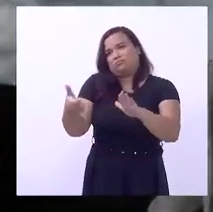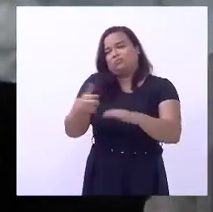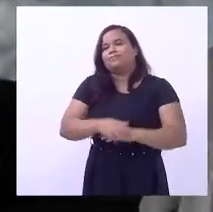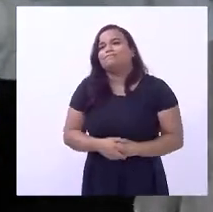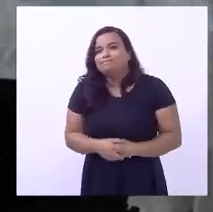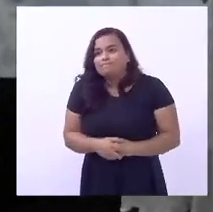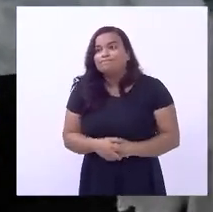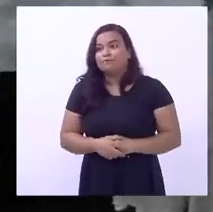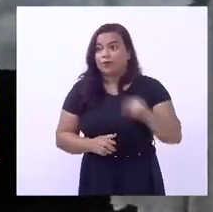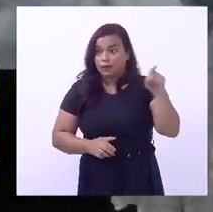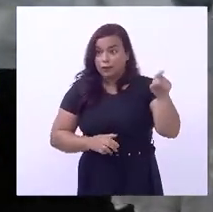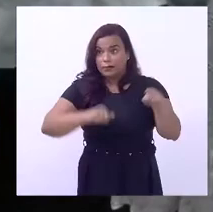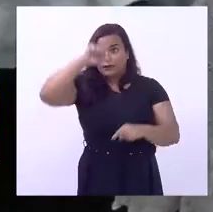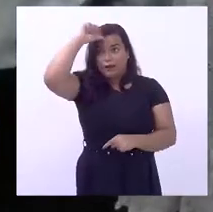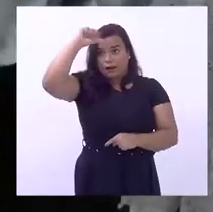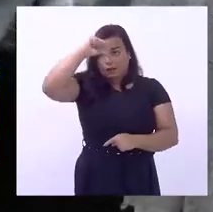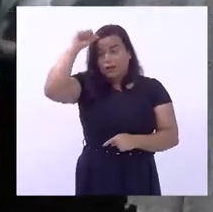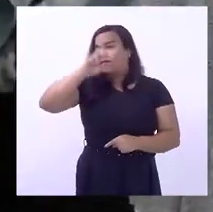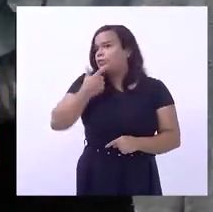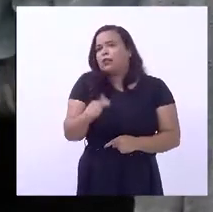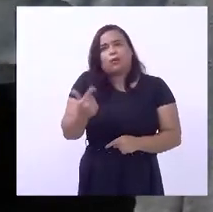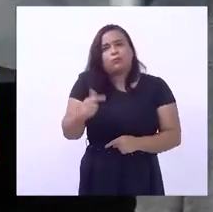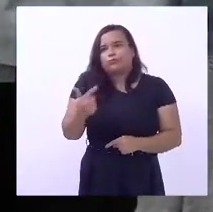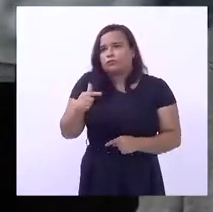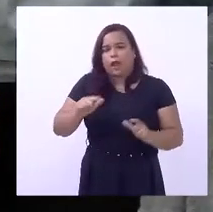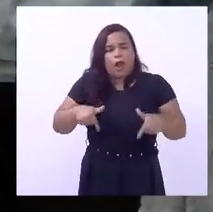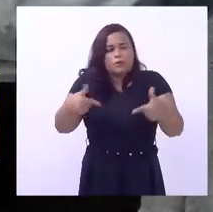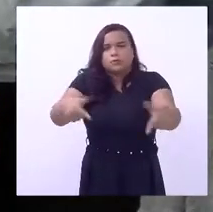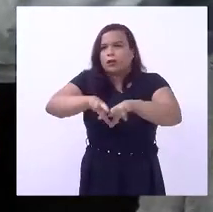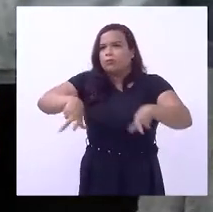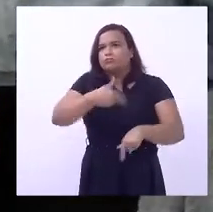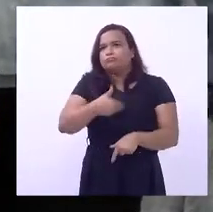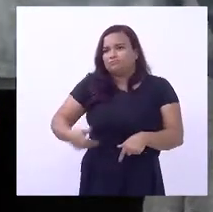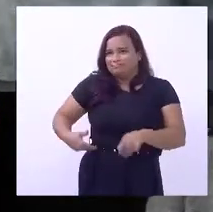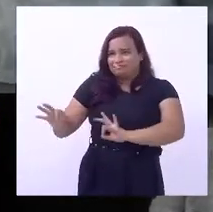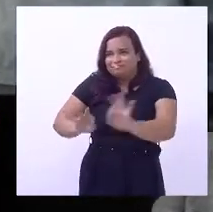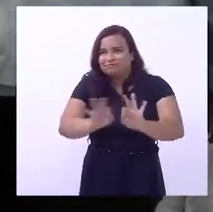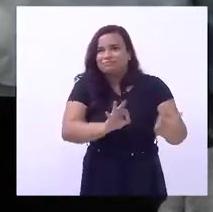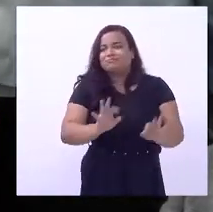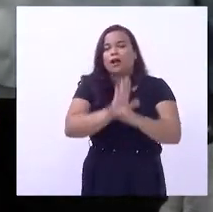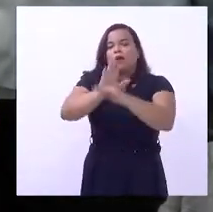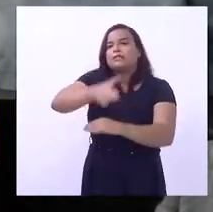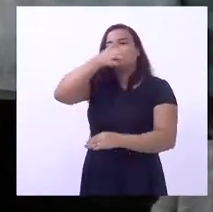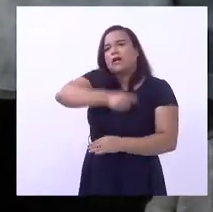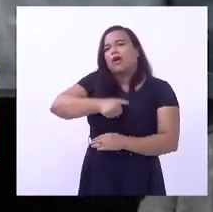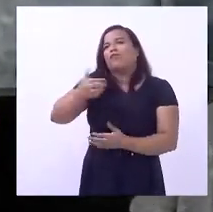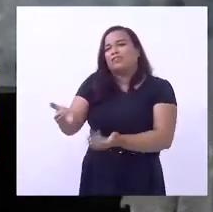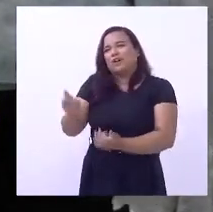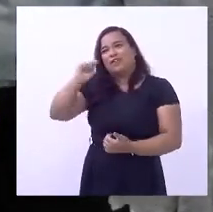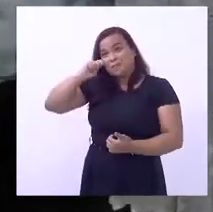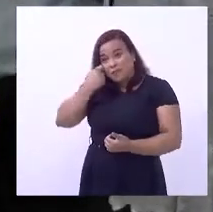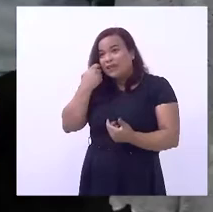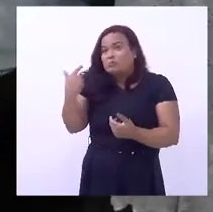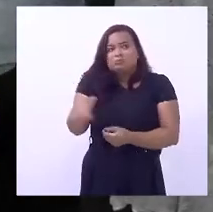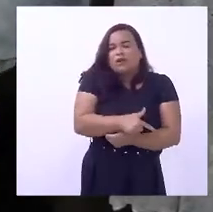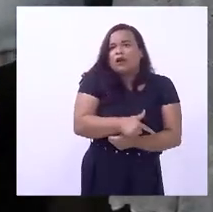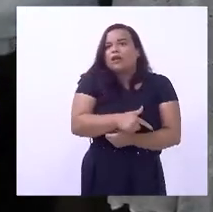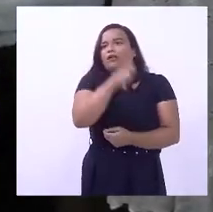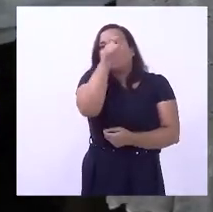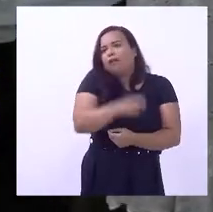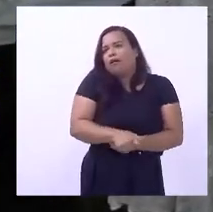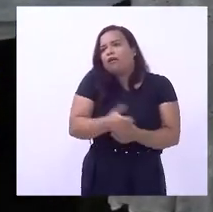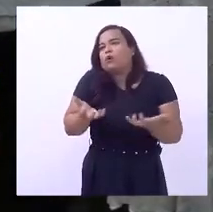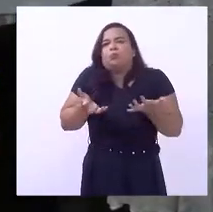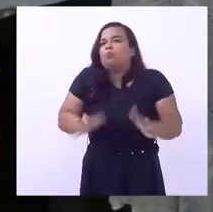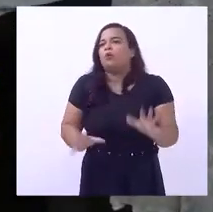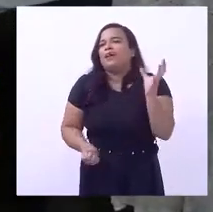mesmo governador não tem política pública para salvar a nossa juventude preta, ele sequer quer que haja uma política no